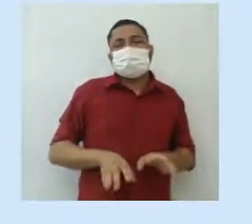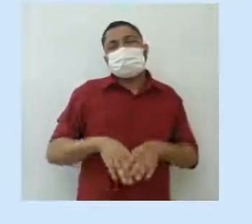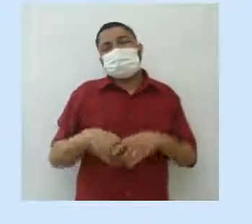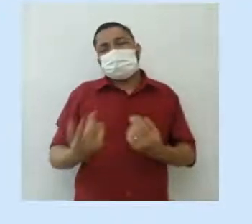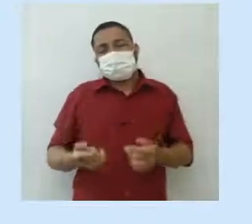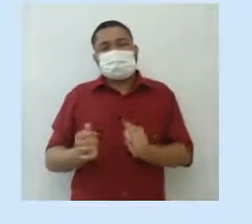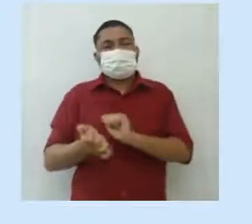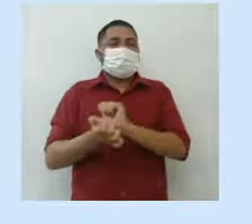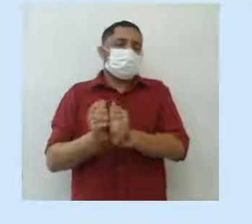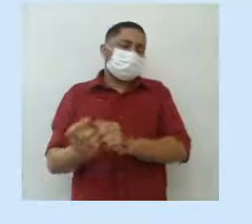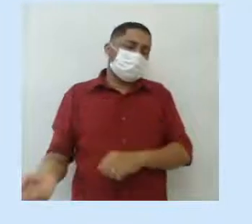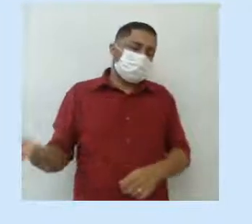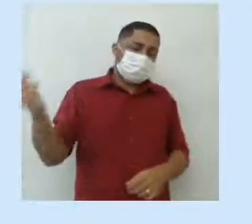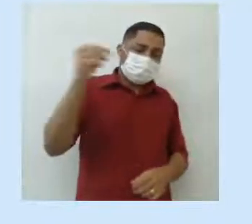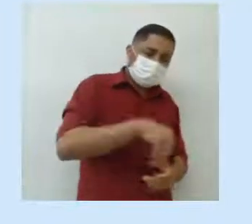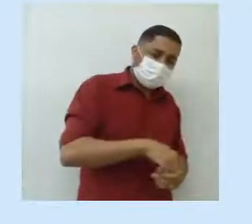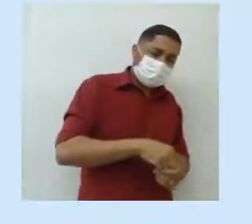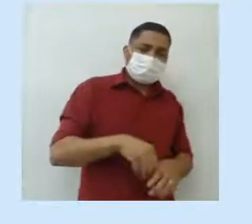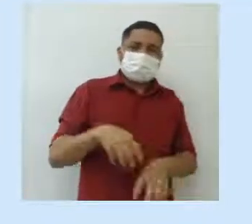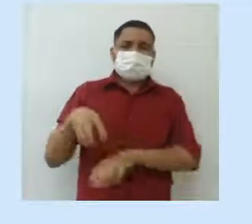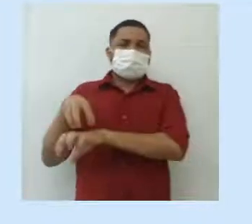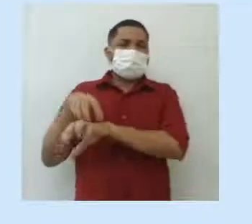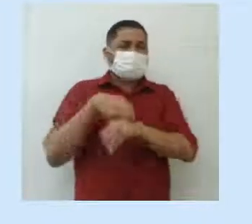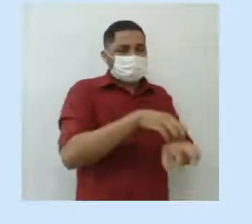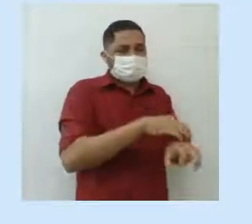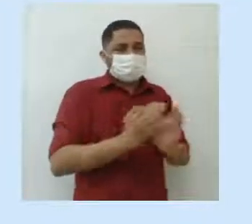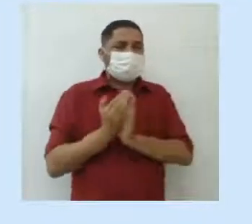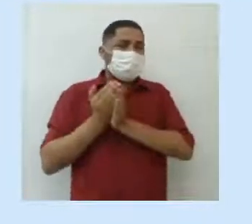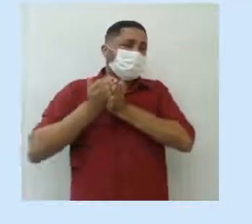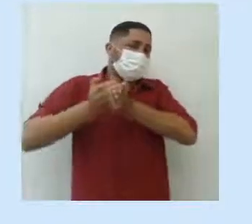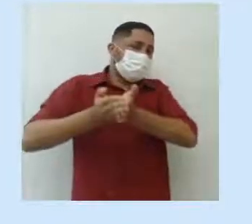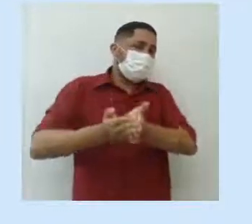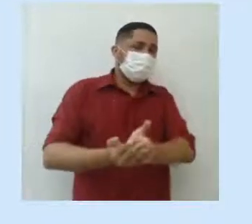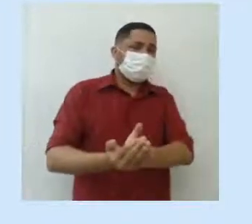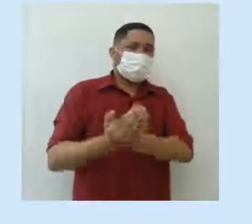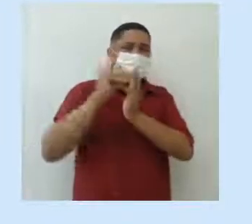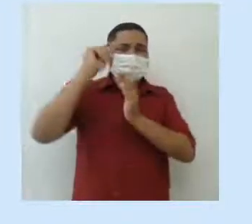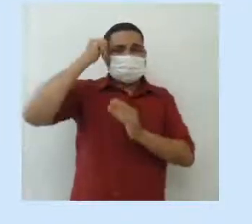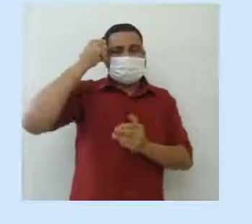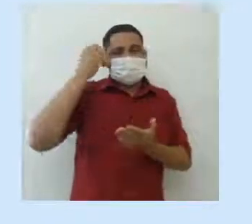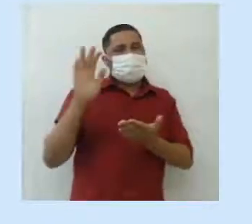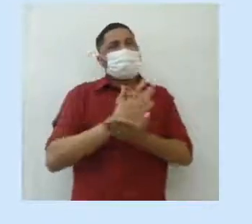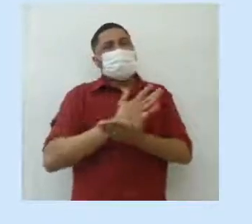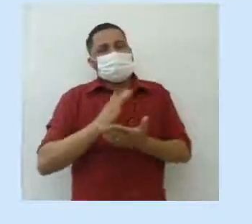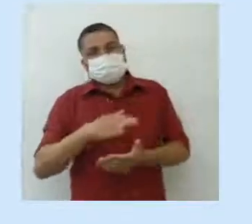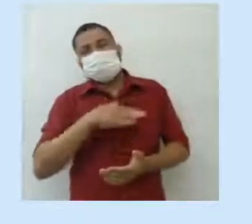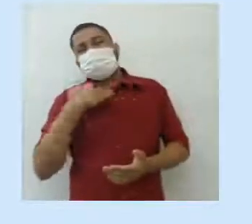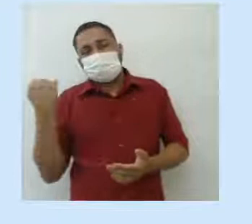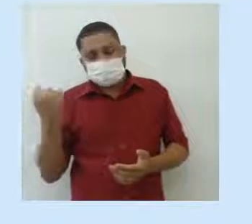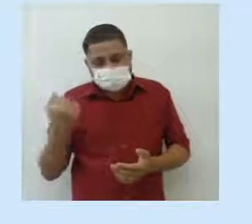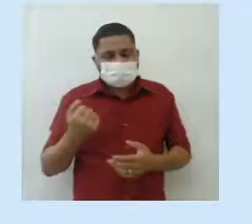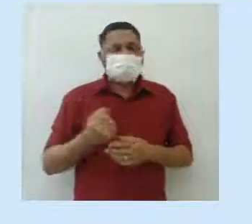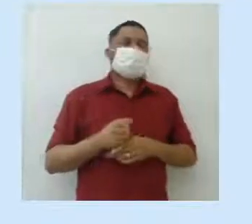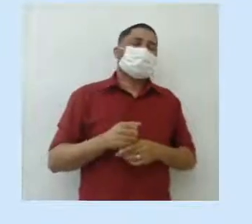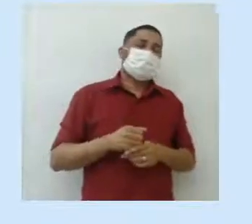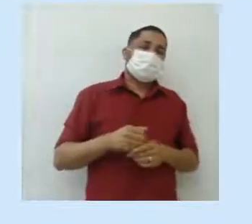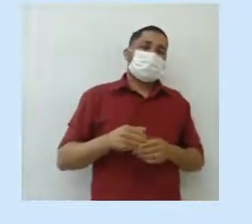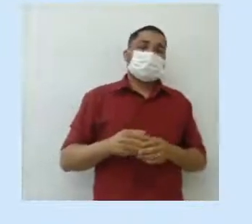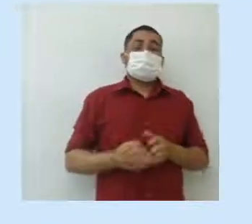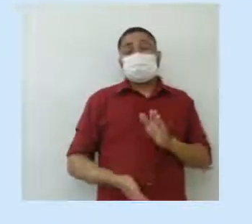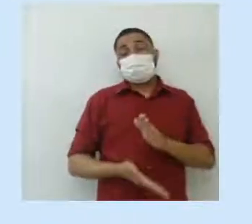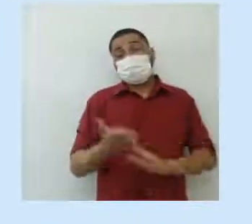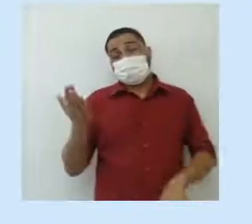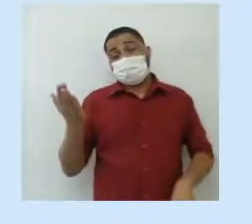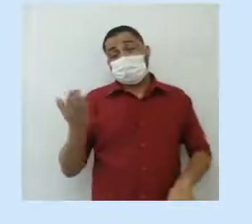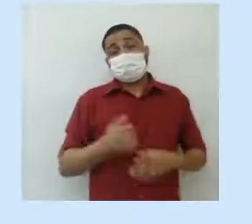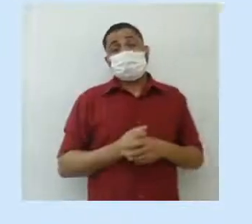eram trazidos, né, naqueles navios negreiros, muitos morriam na viagem, né, eram